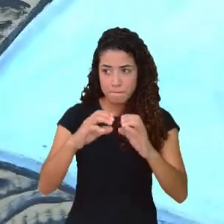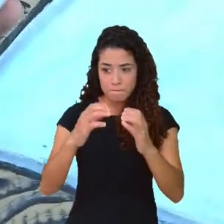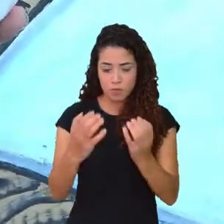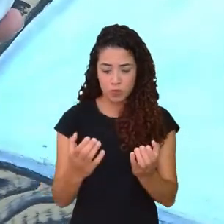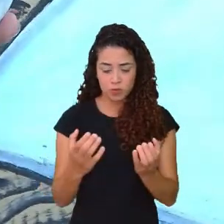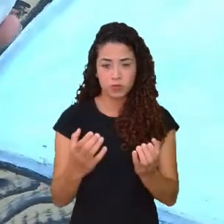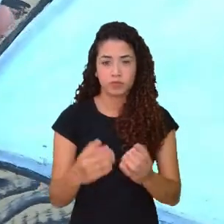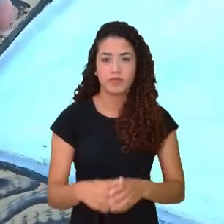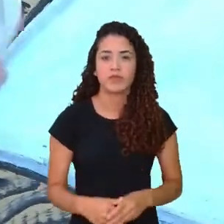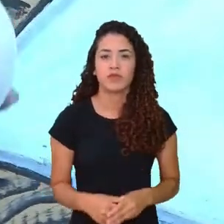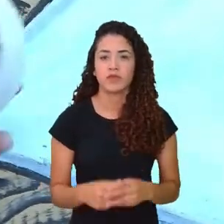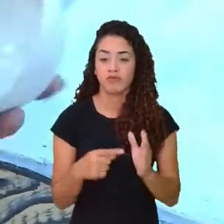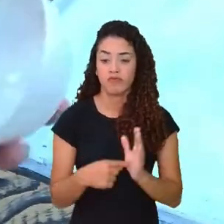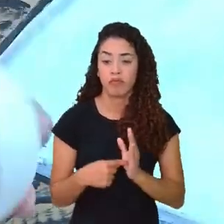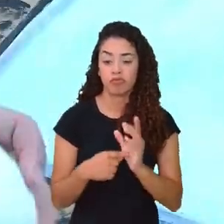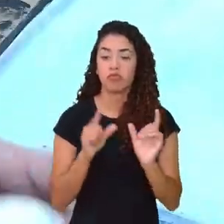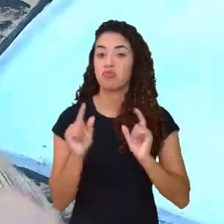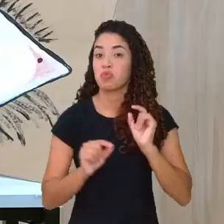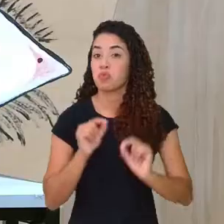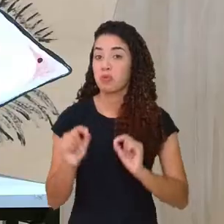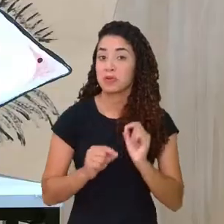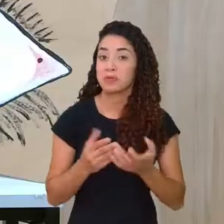que é que eu vou mostrar aqui a vocês.